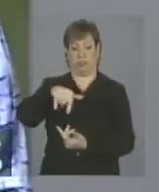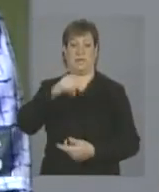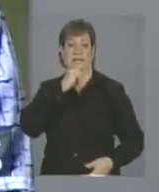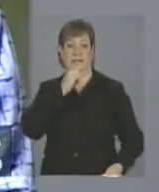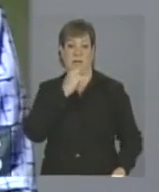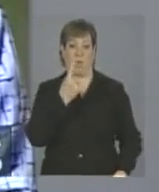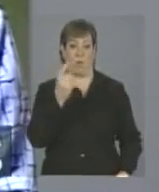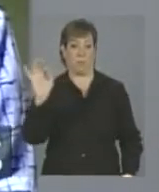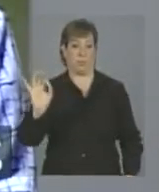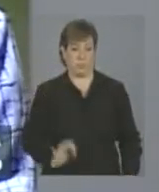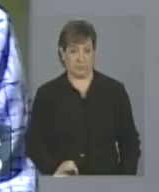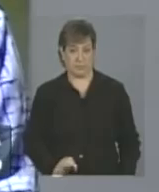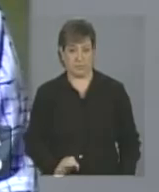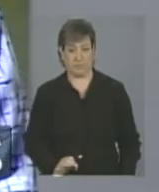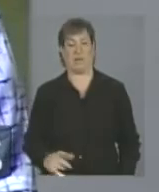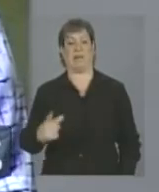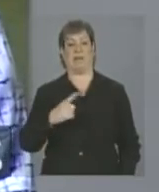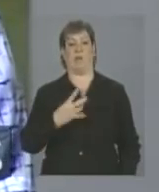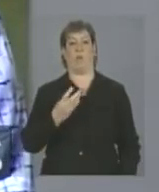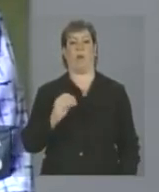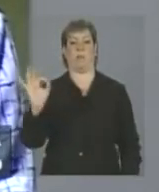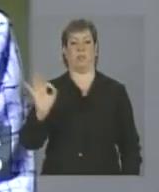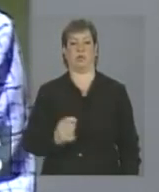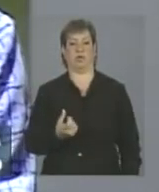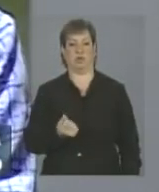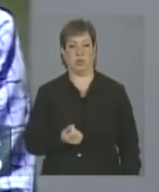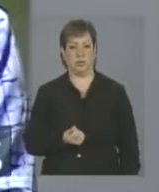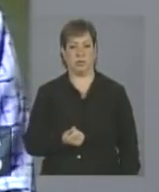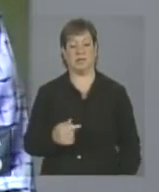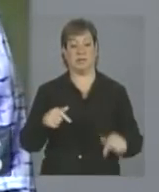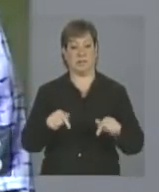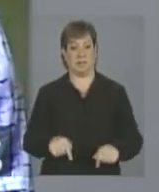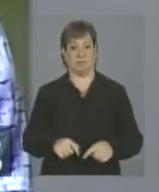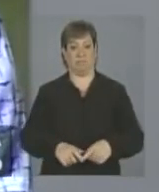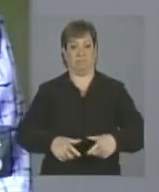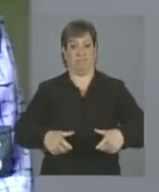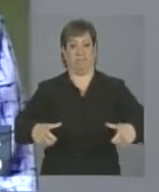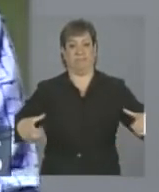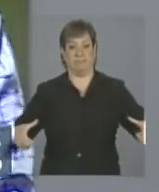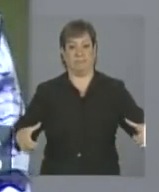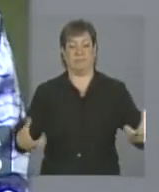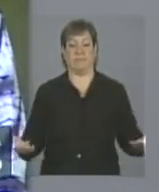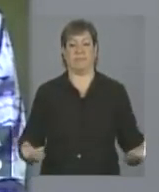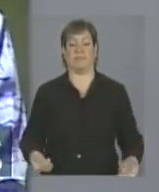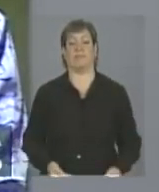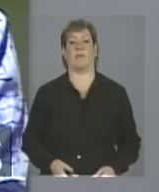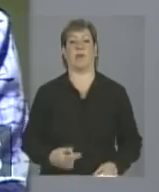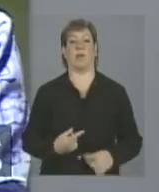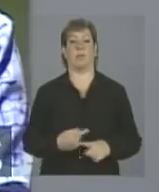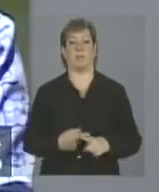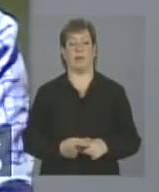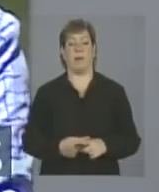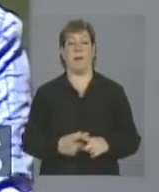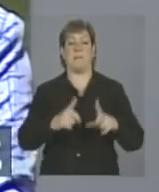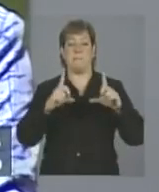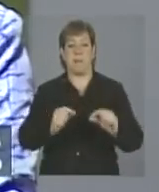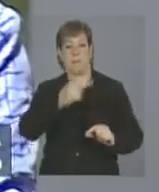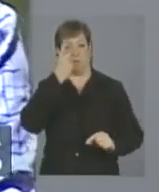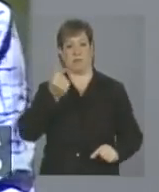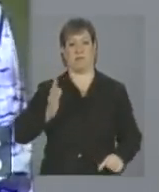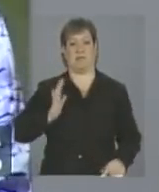1% controla 40% da riqueza, e isso tende a se ampliar, no mundo em que a saída